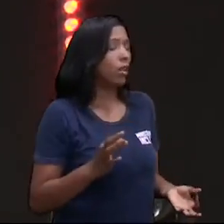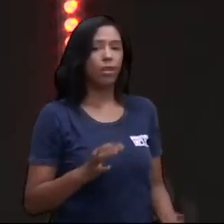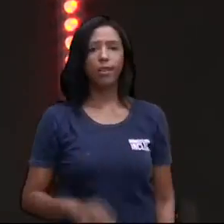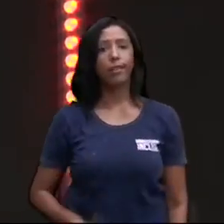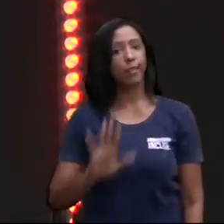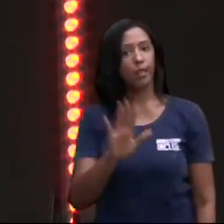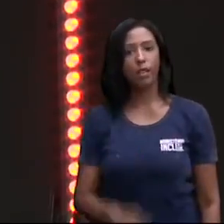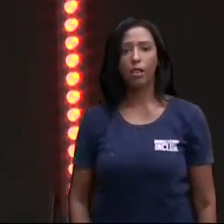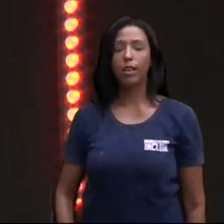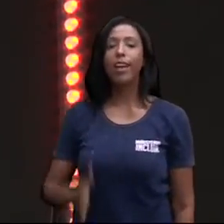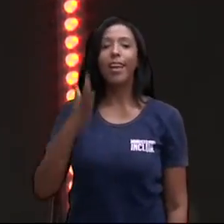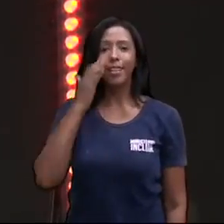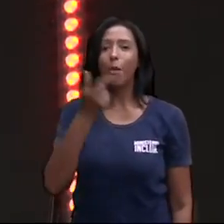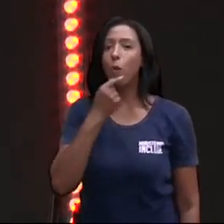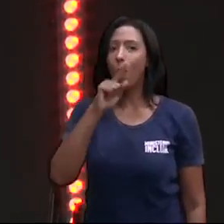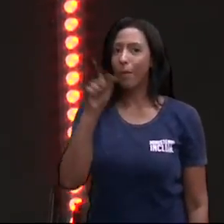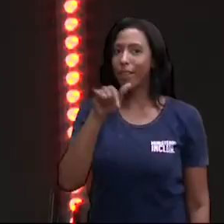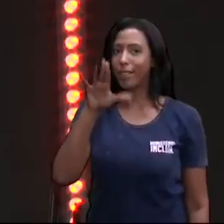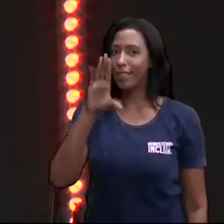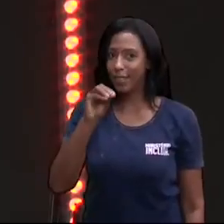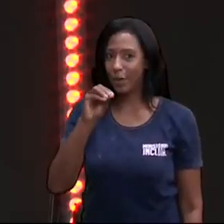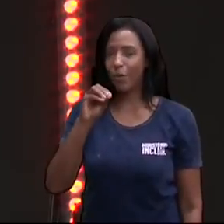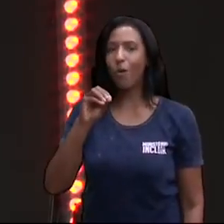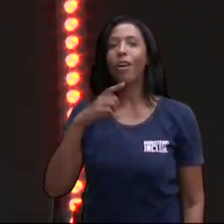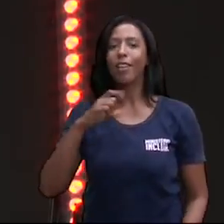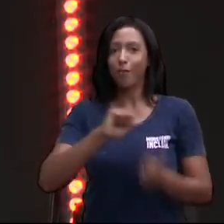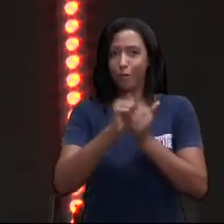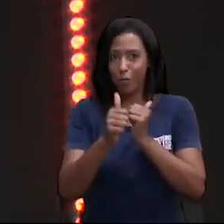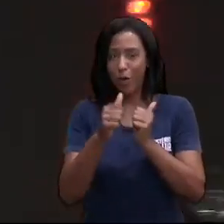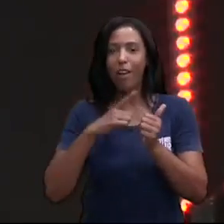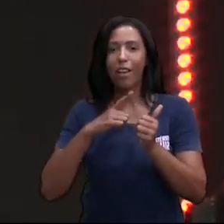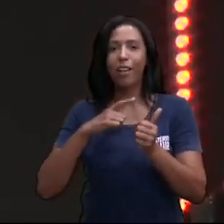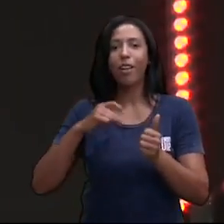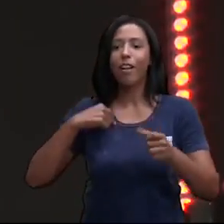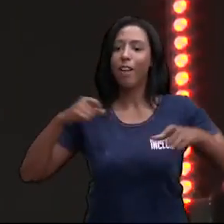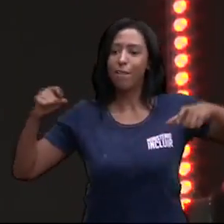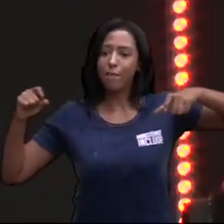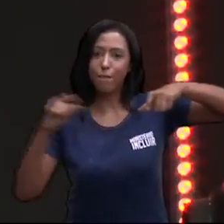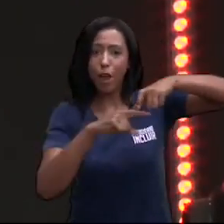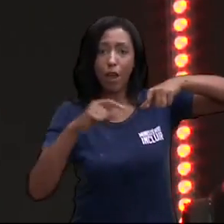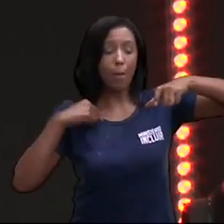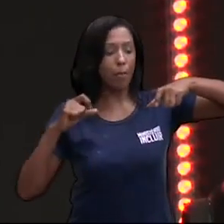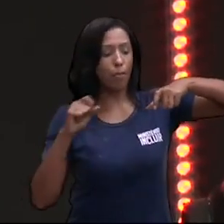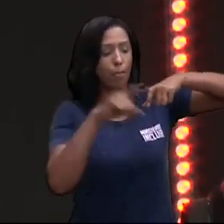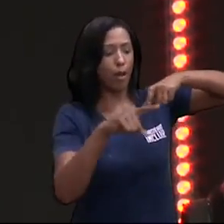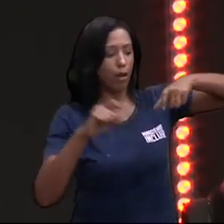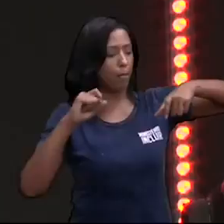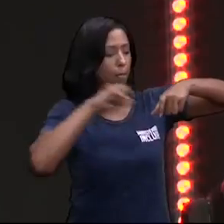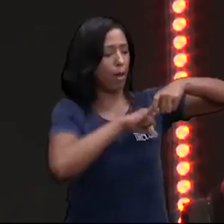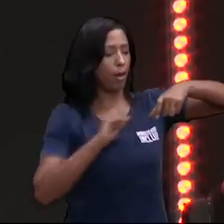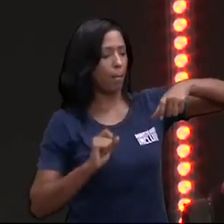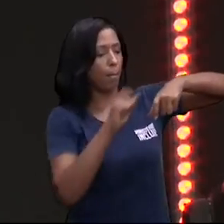a bola se batizar dentro do Gol goleiro podia defender mas dentro do gola aí treino E aí